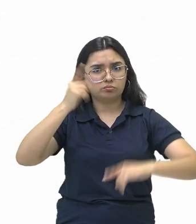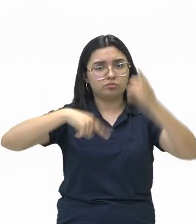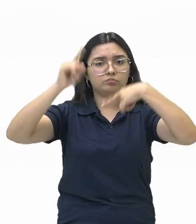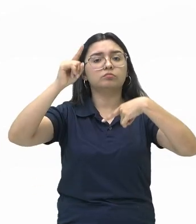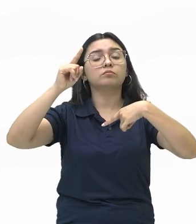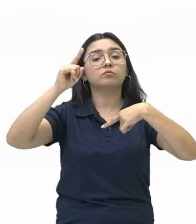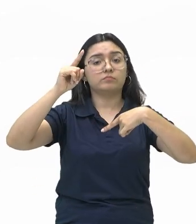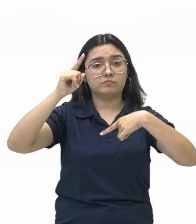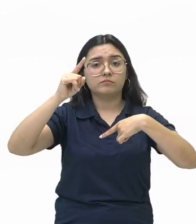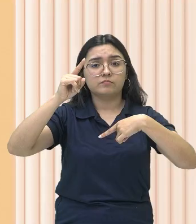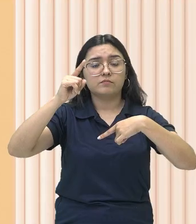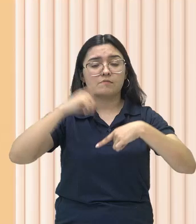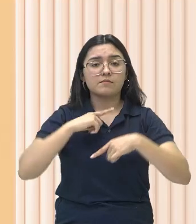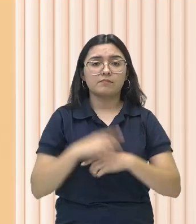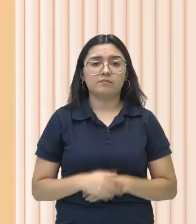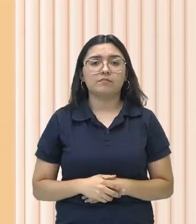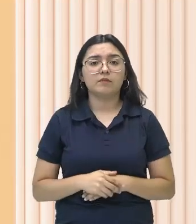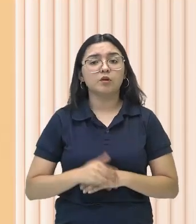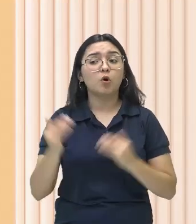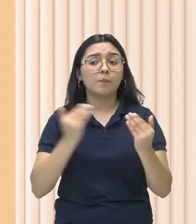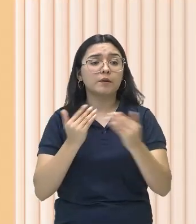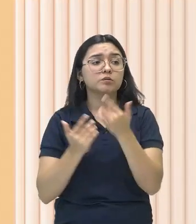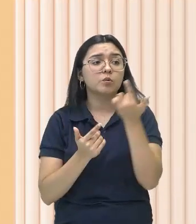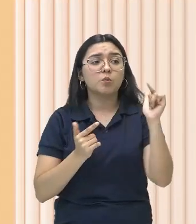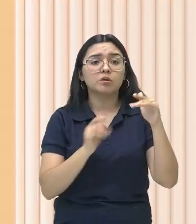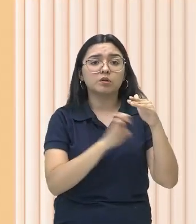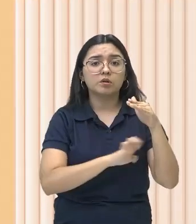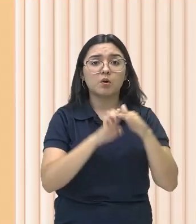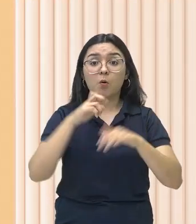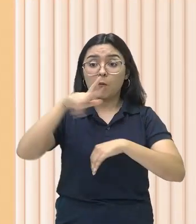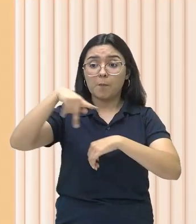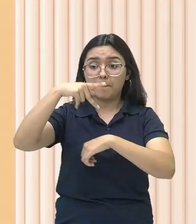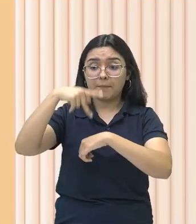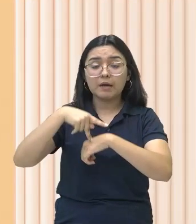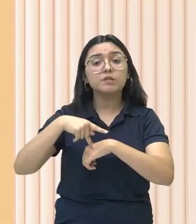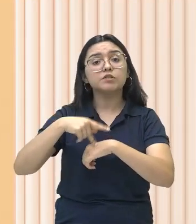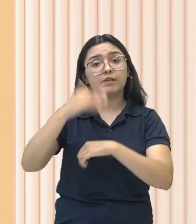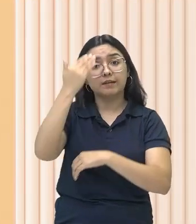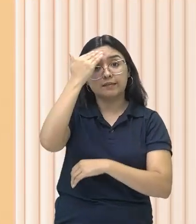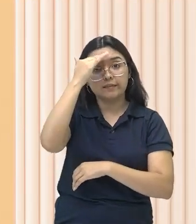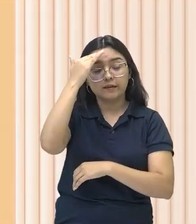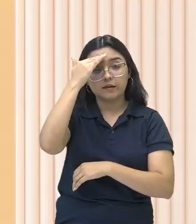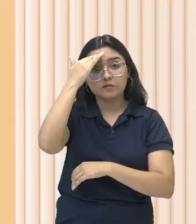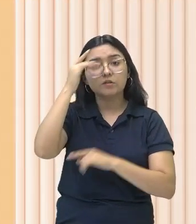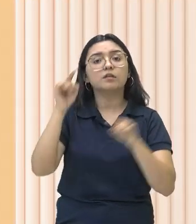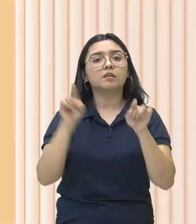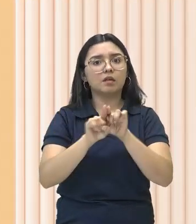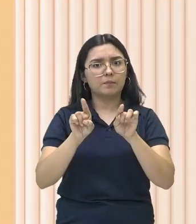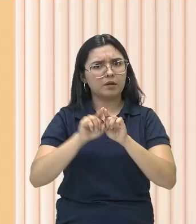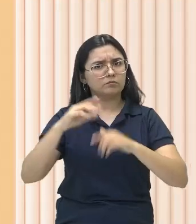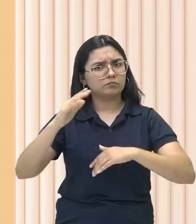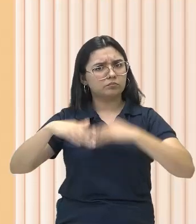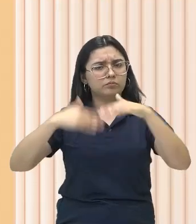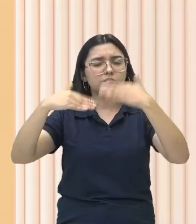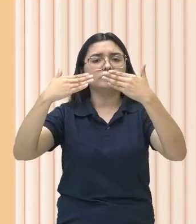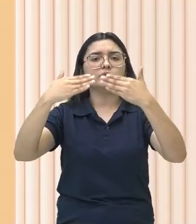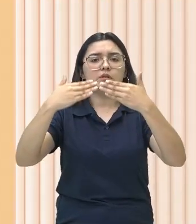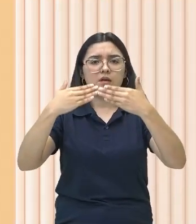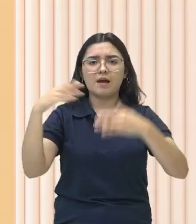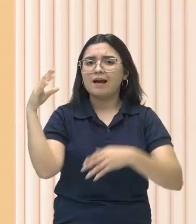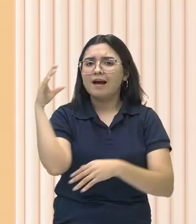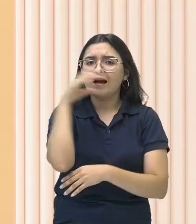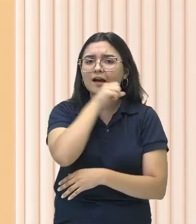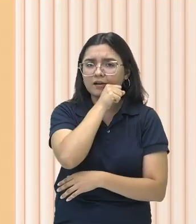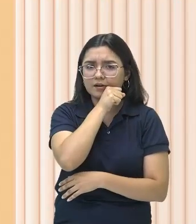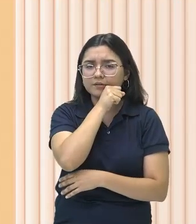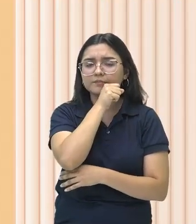em relação às demais empresas. O país, a nação que está entendendo isso daí, está se desenvolvendo de uma maneira muito mais